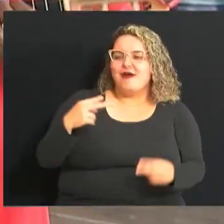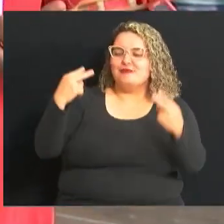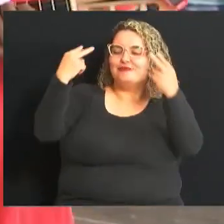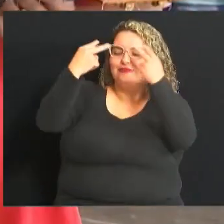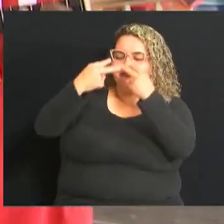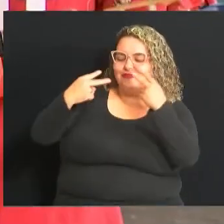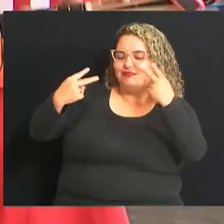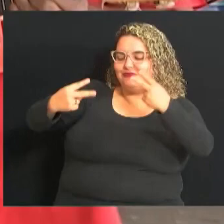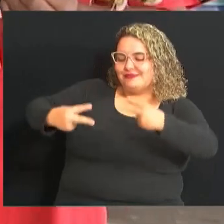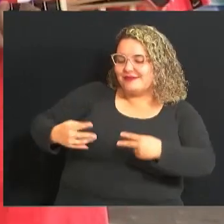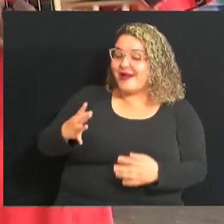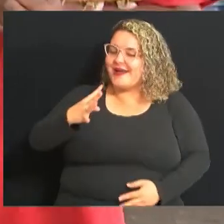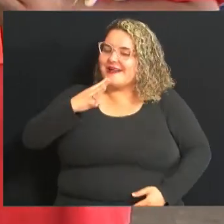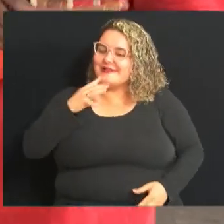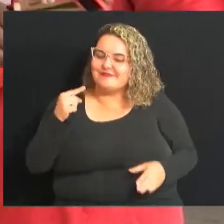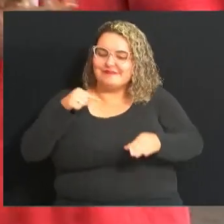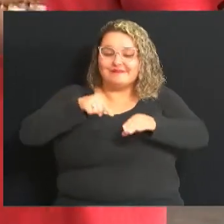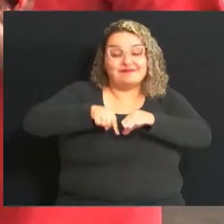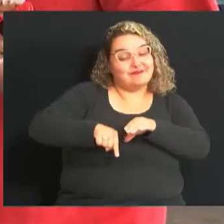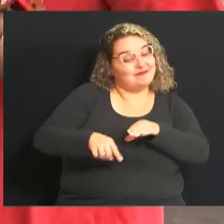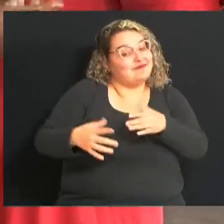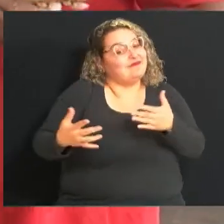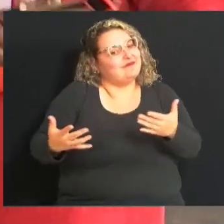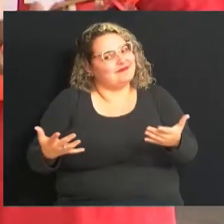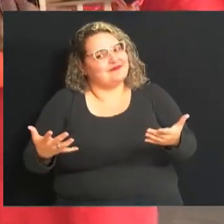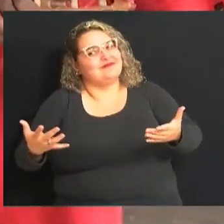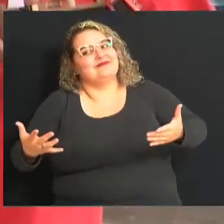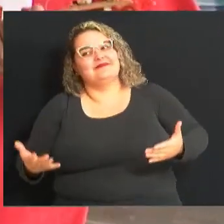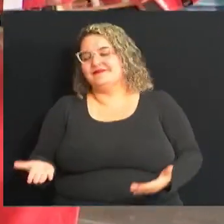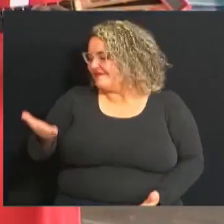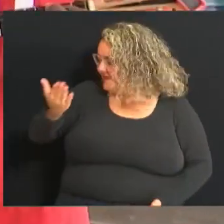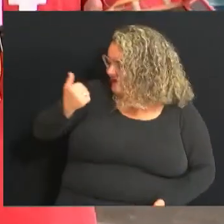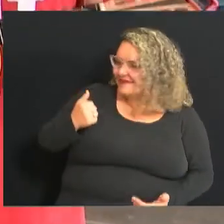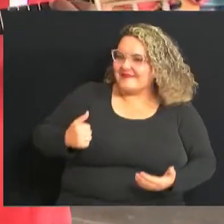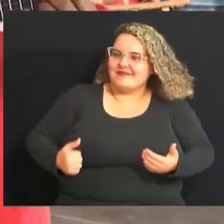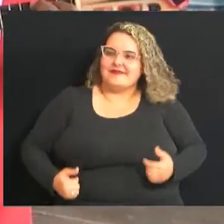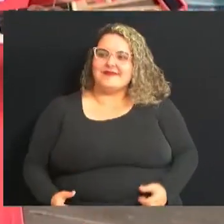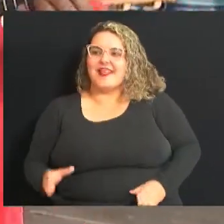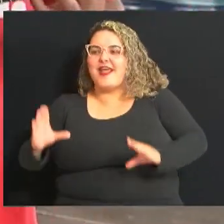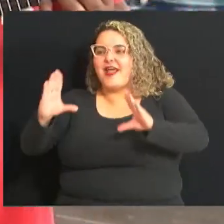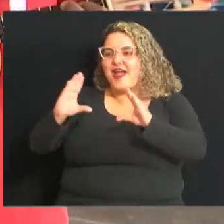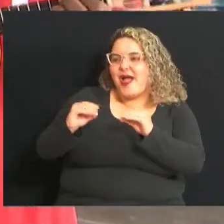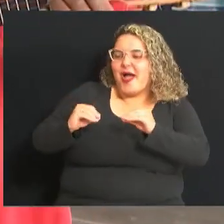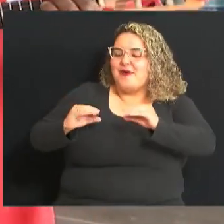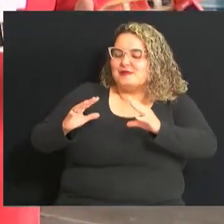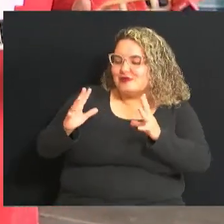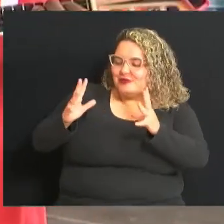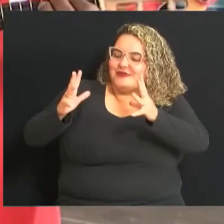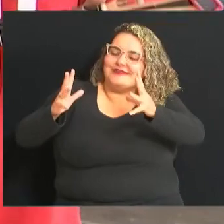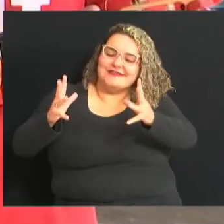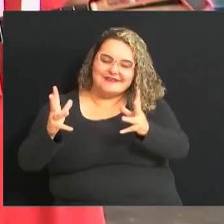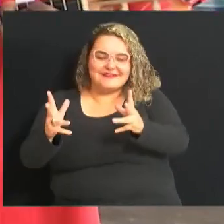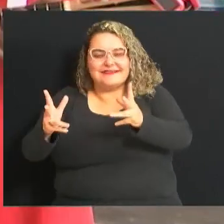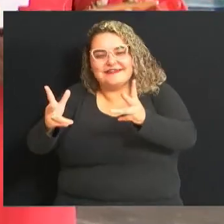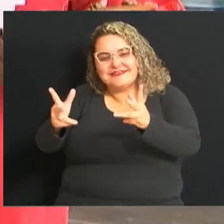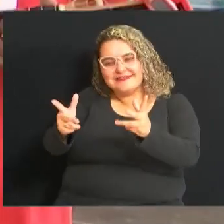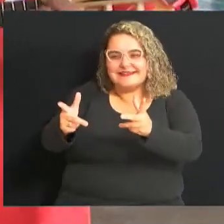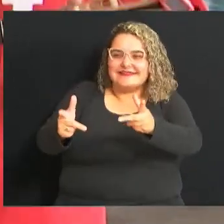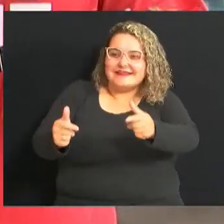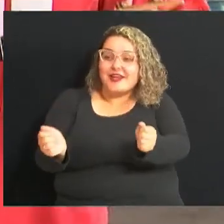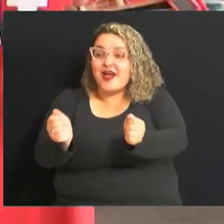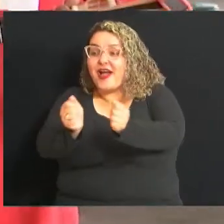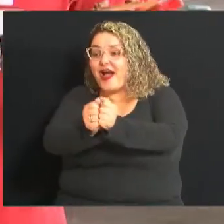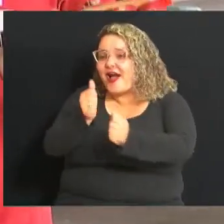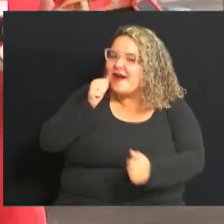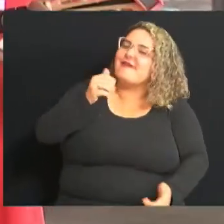pés. Eu quero te vai, simbora. Eu vou a noite toda, noite toda, noite toda, noite toda com você,